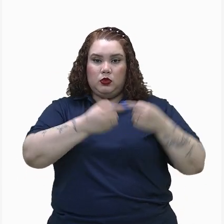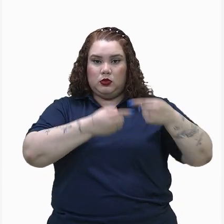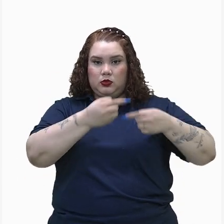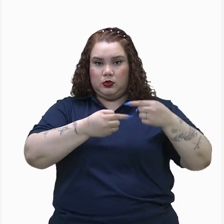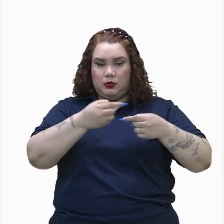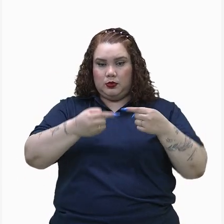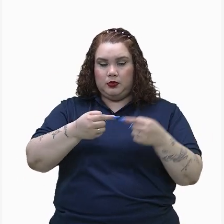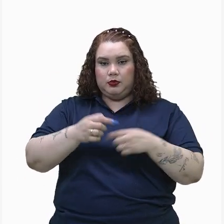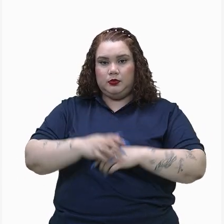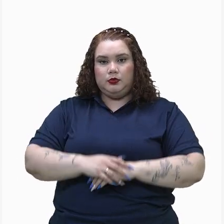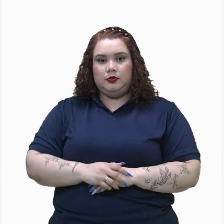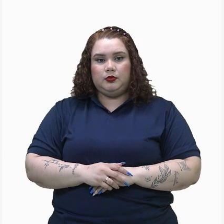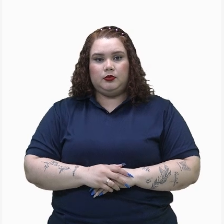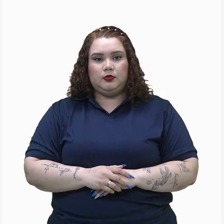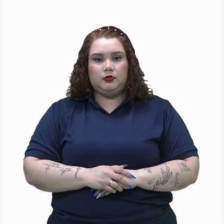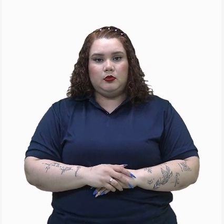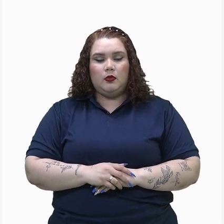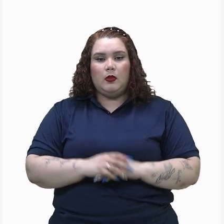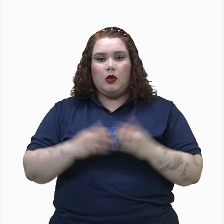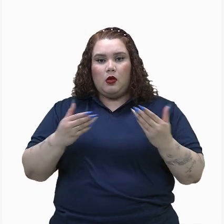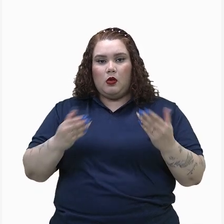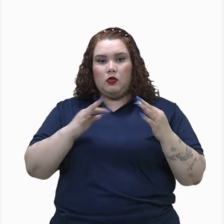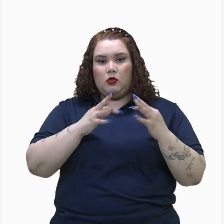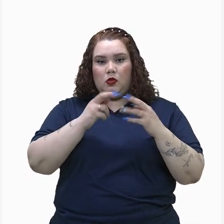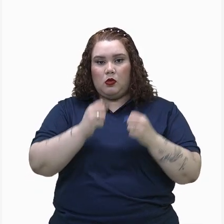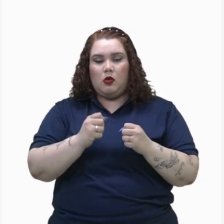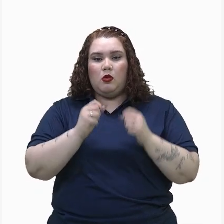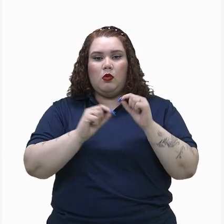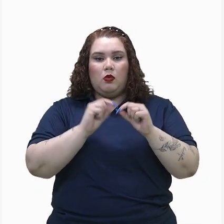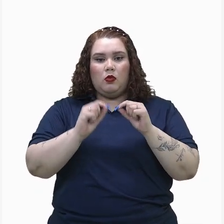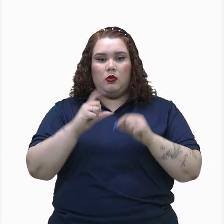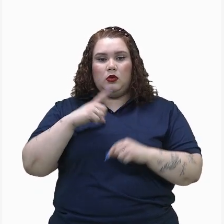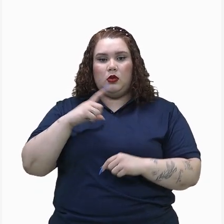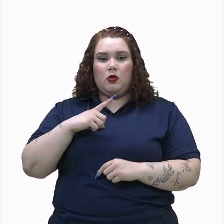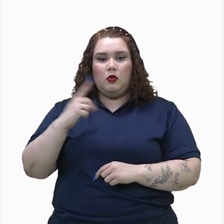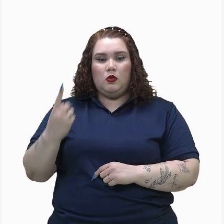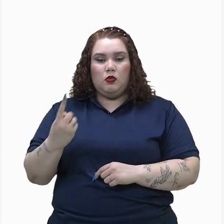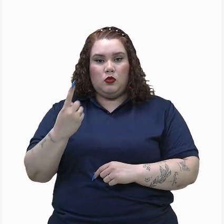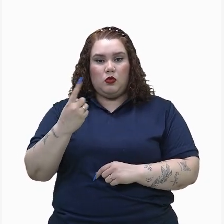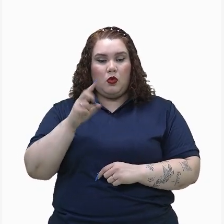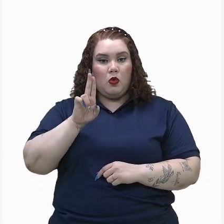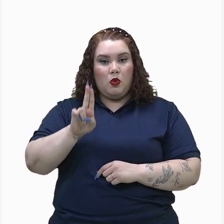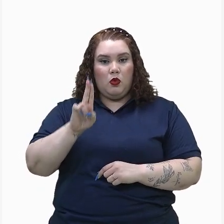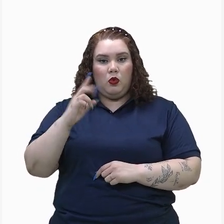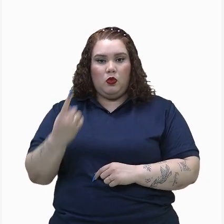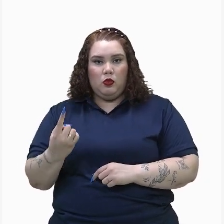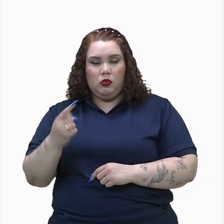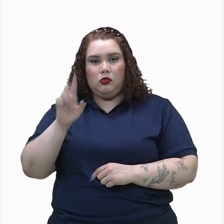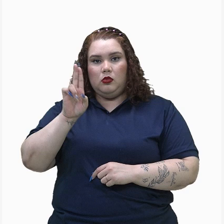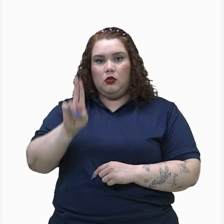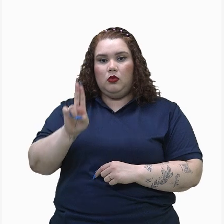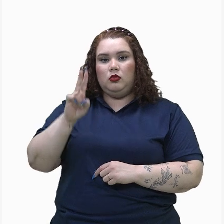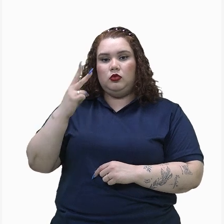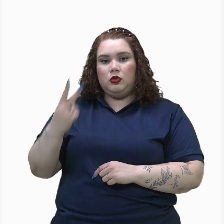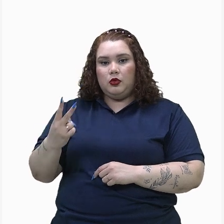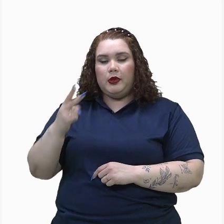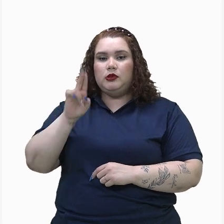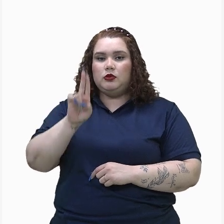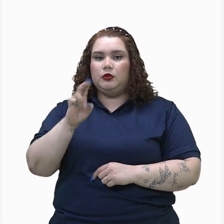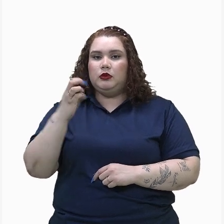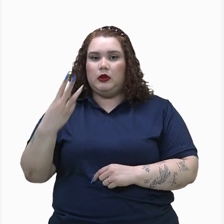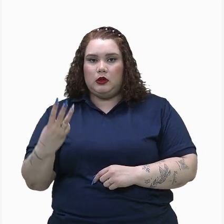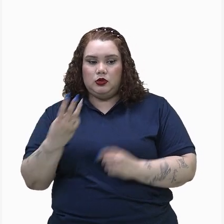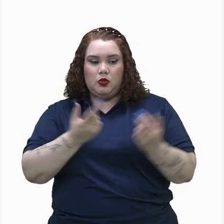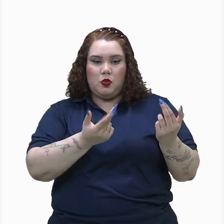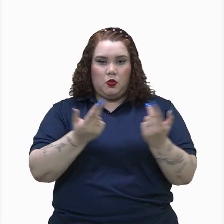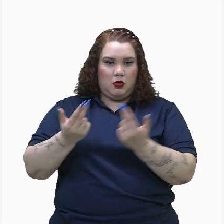Olha só, U total é igual a U1, que é igual a U2, que é igual a U3. Aí você tem aí um